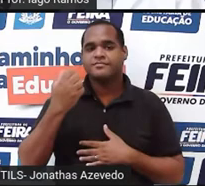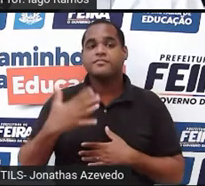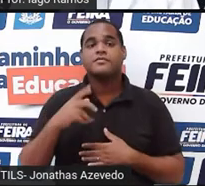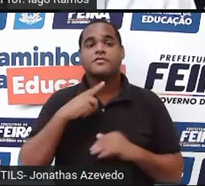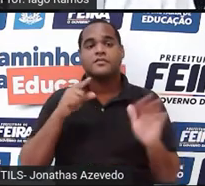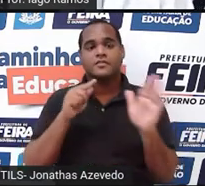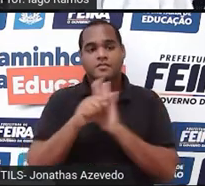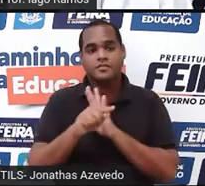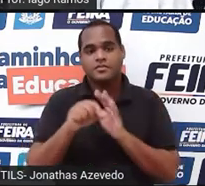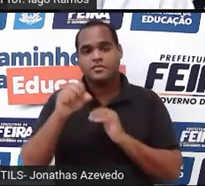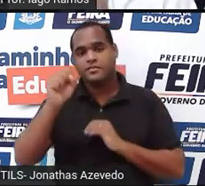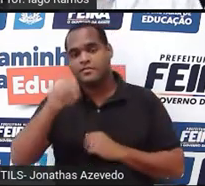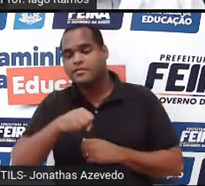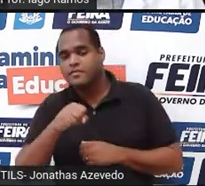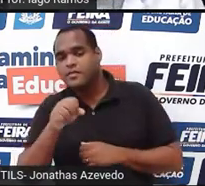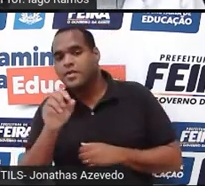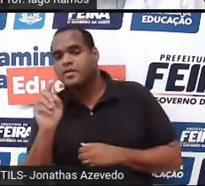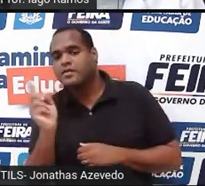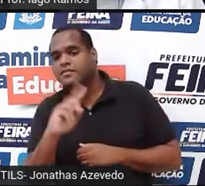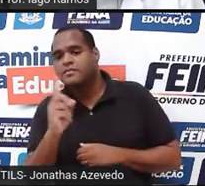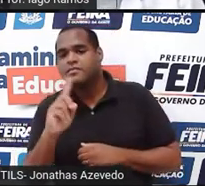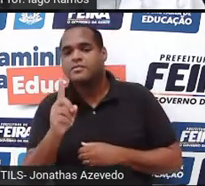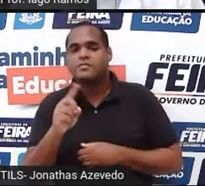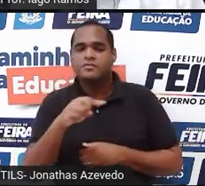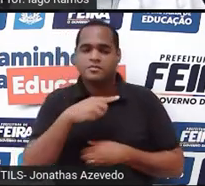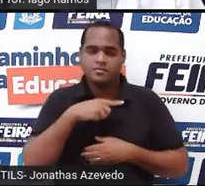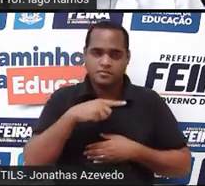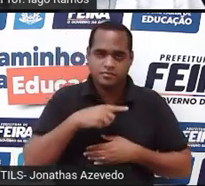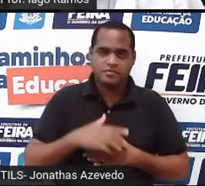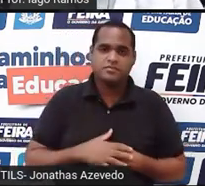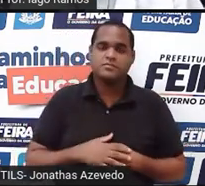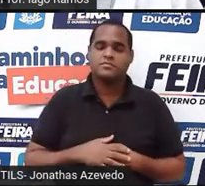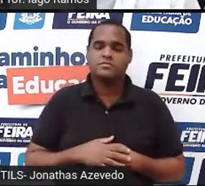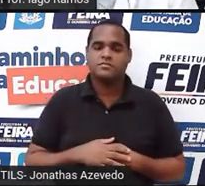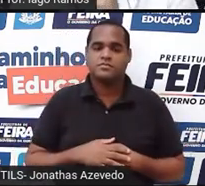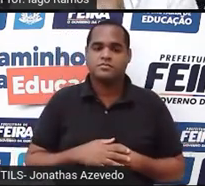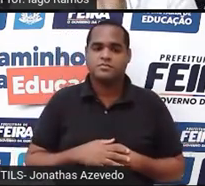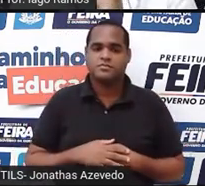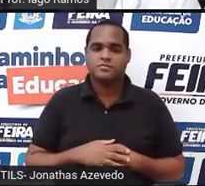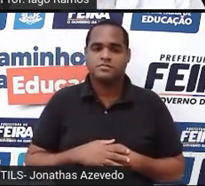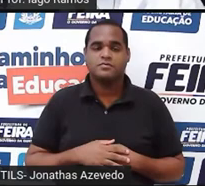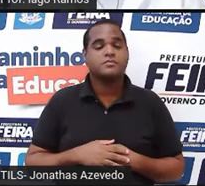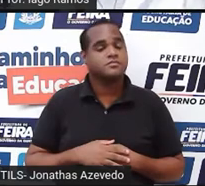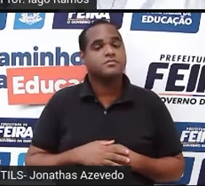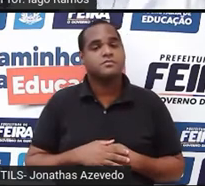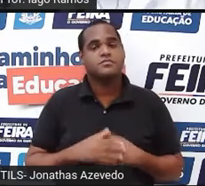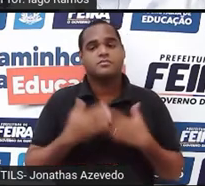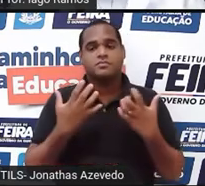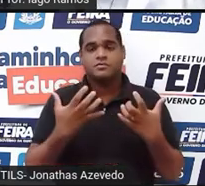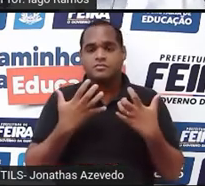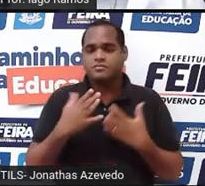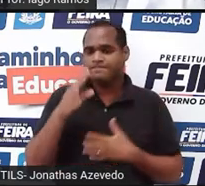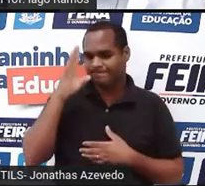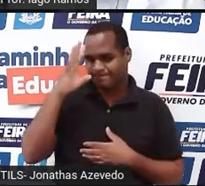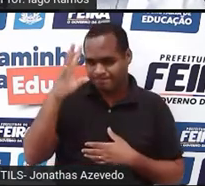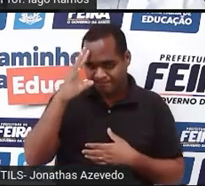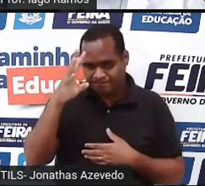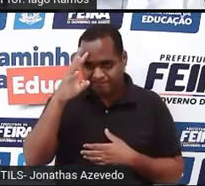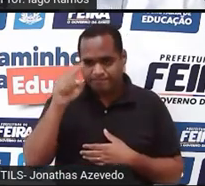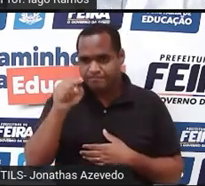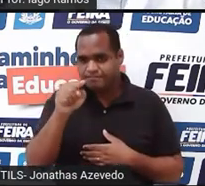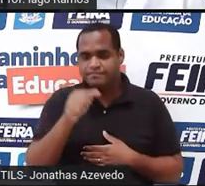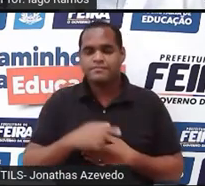essa pergunta se sim ou se não tá bom e eu quero que você pense tá